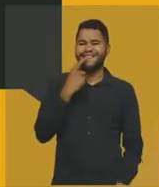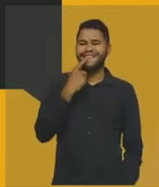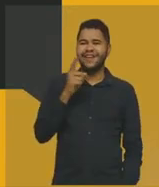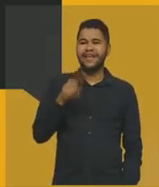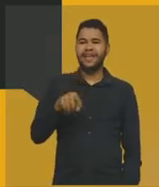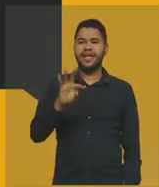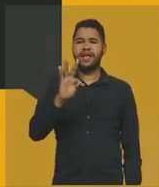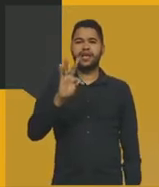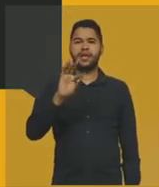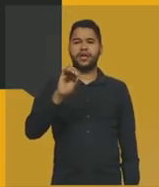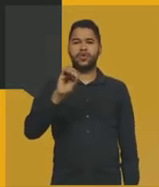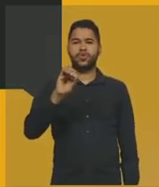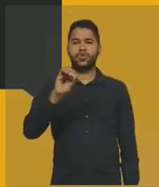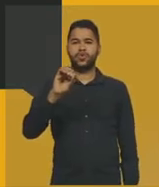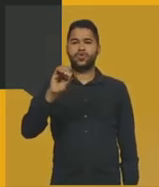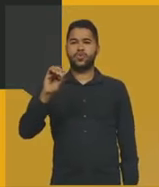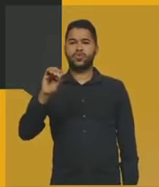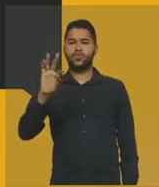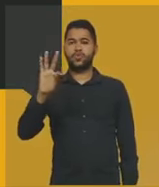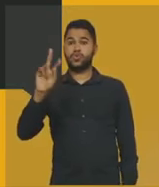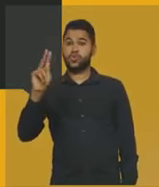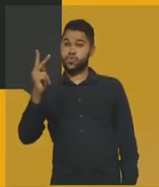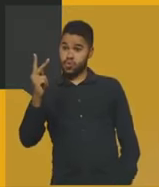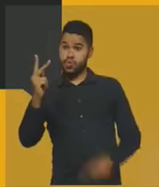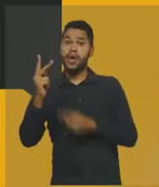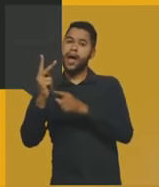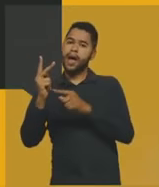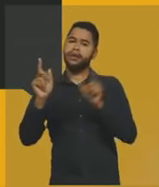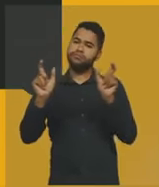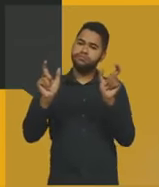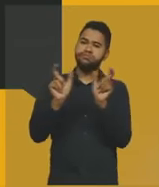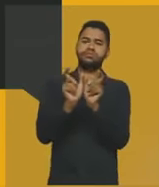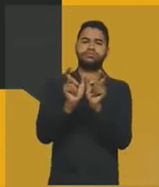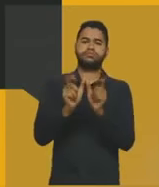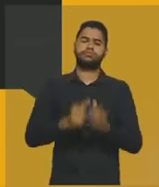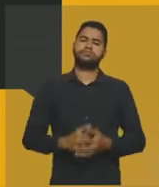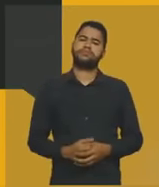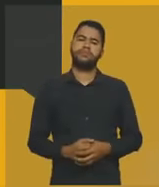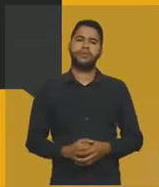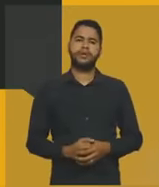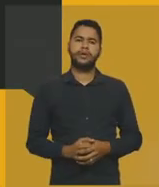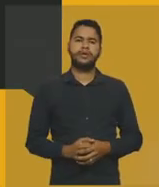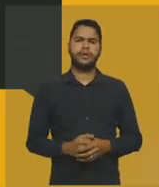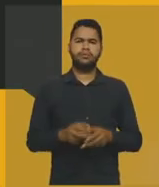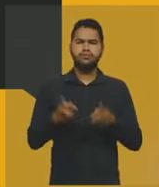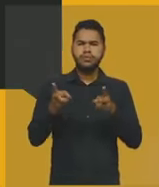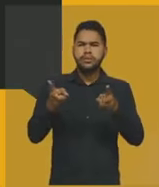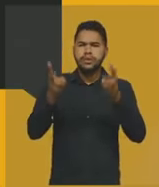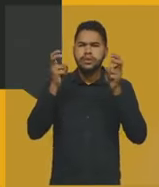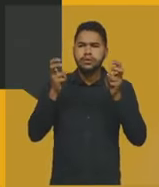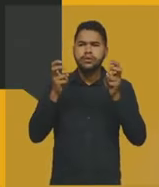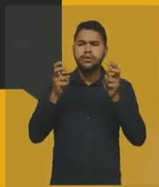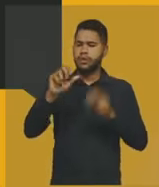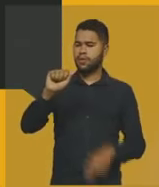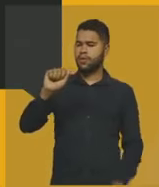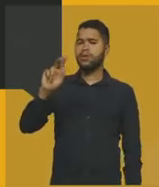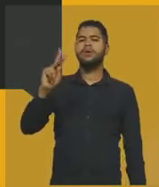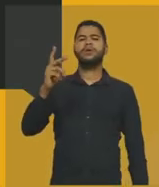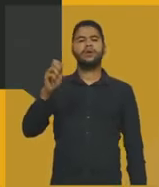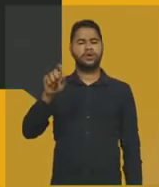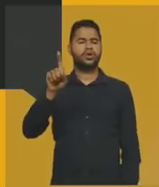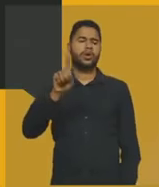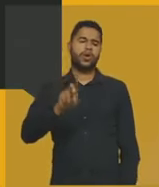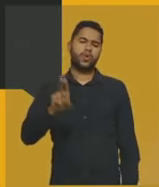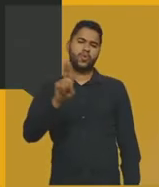teeth, dentes no plural. Então, toothache, dor de dente. Então, prestar bastante atenção que essa palavrinha é muito usada aí